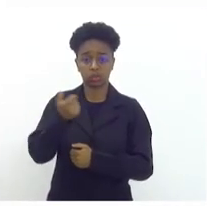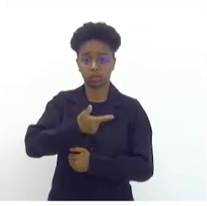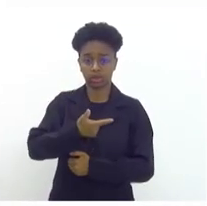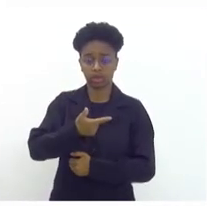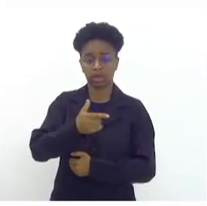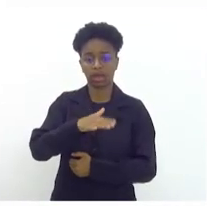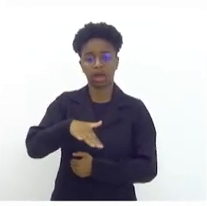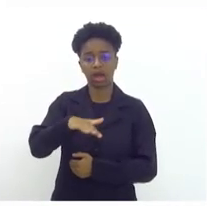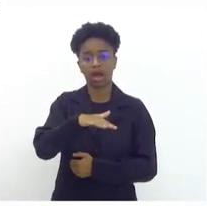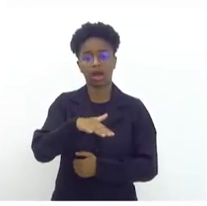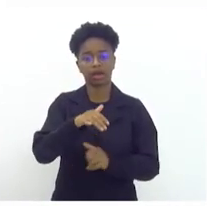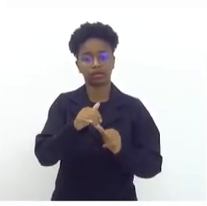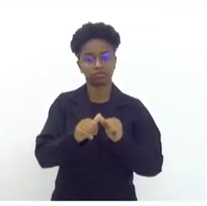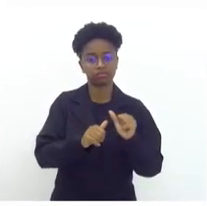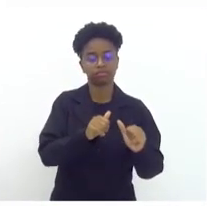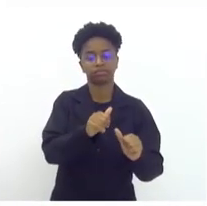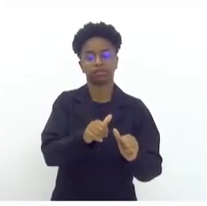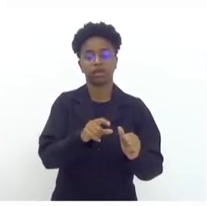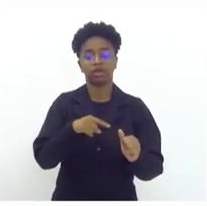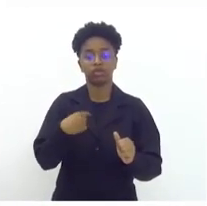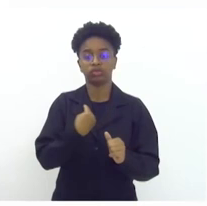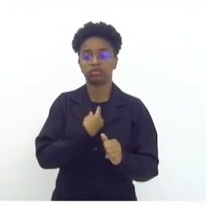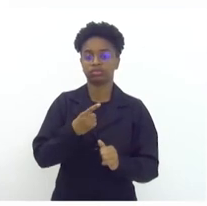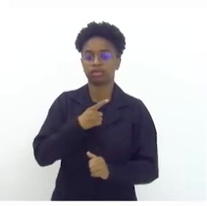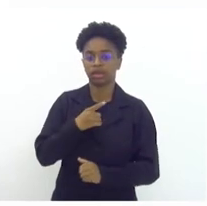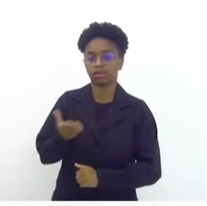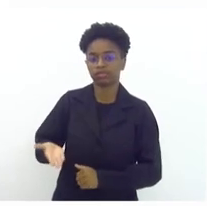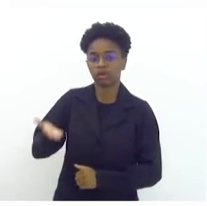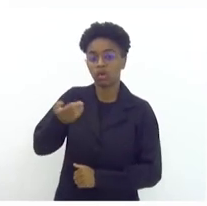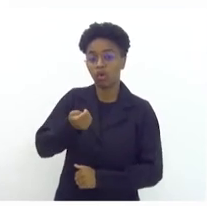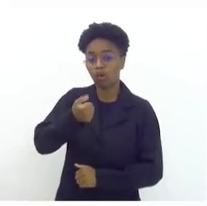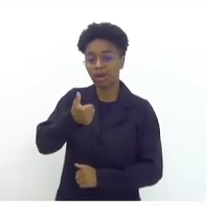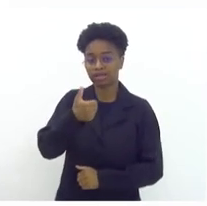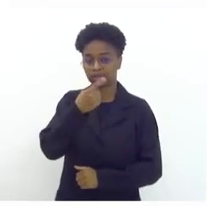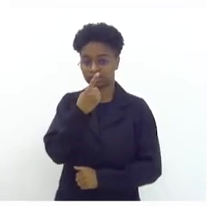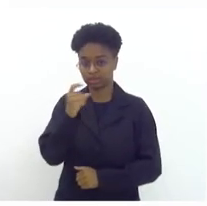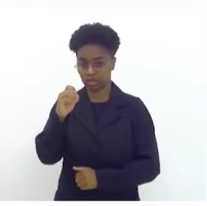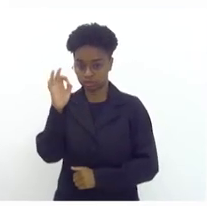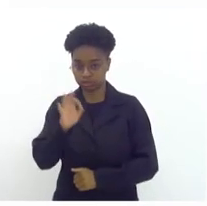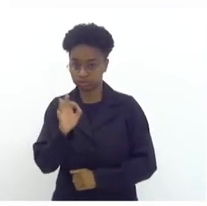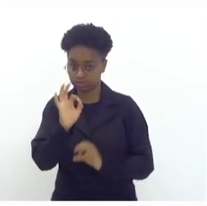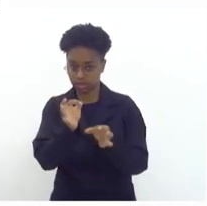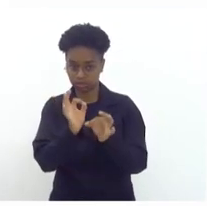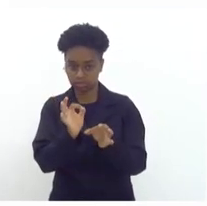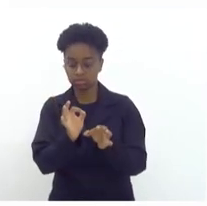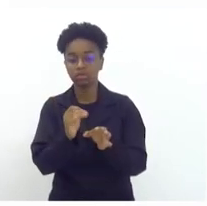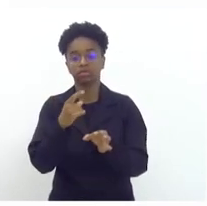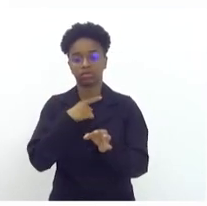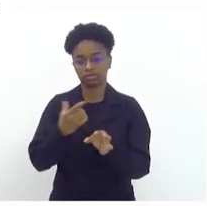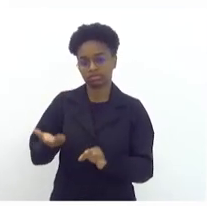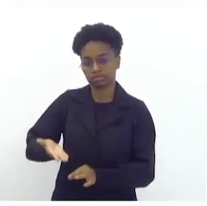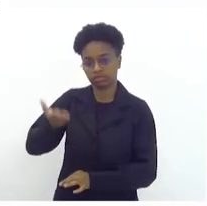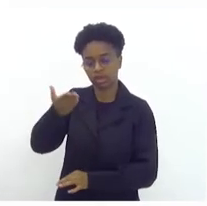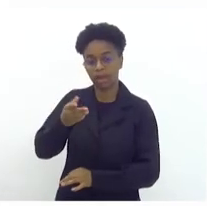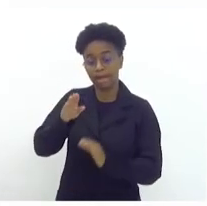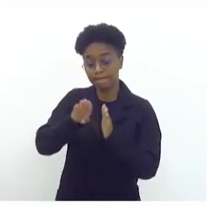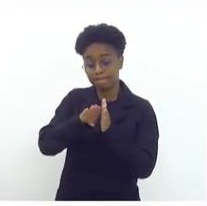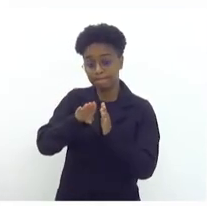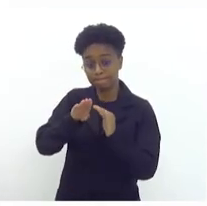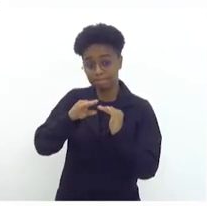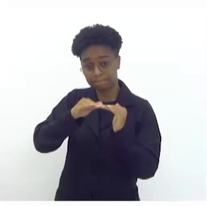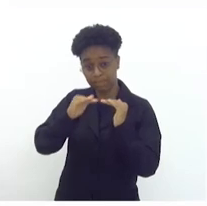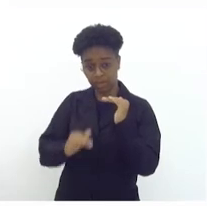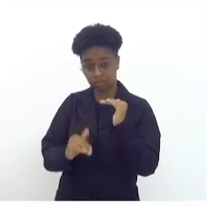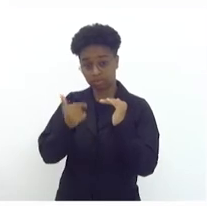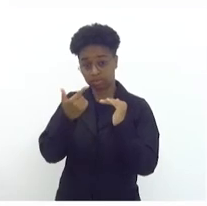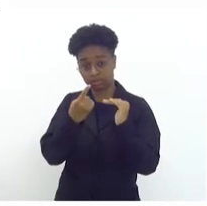que na indústria de Formação a gente está no crescimento ali de quase 10% né Tá certo quanto crescimento de menos de 4%,